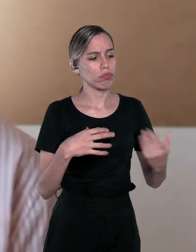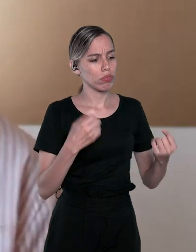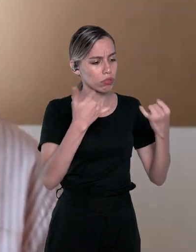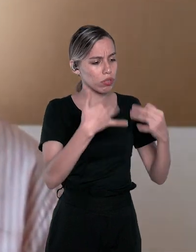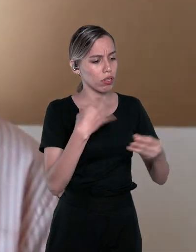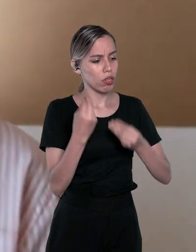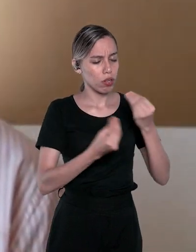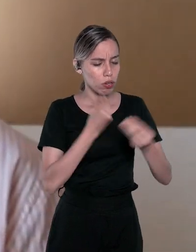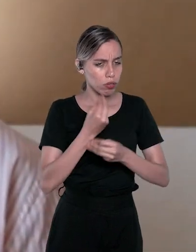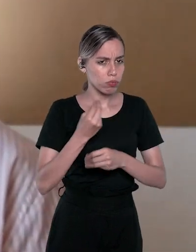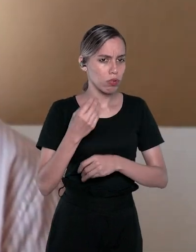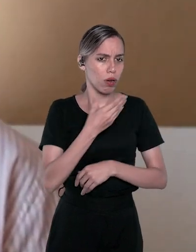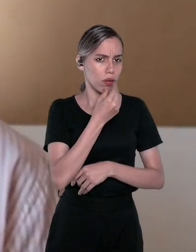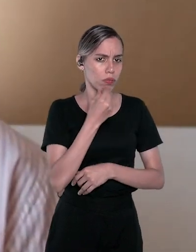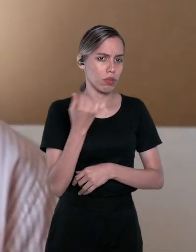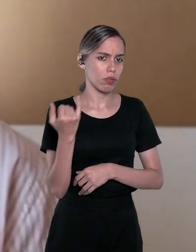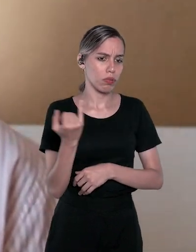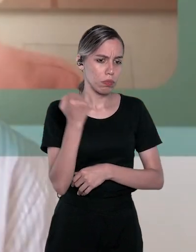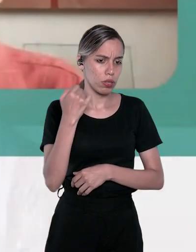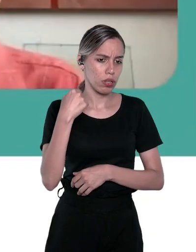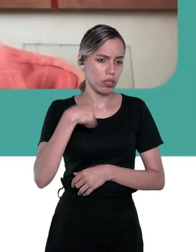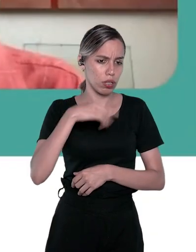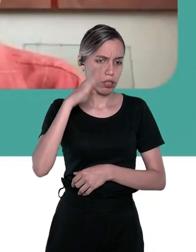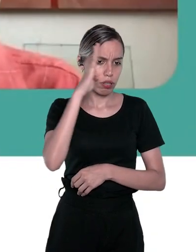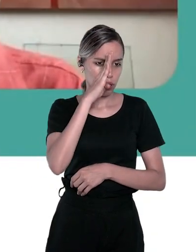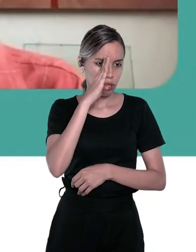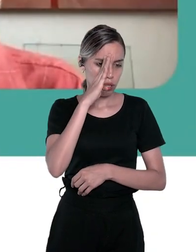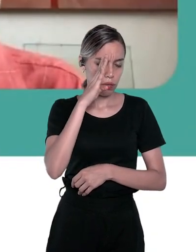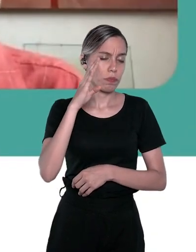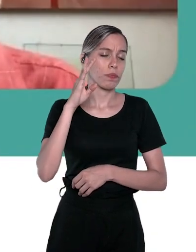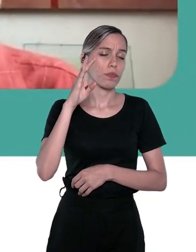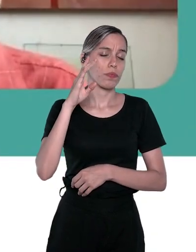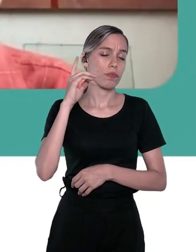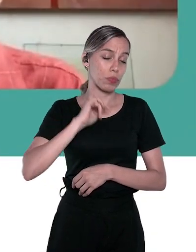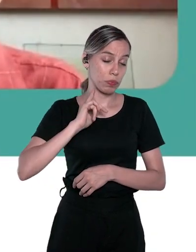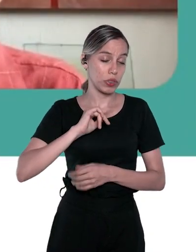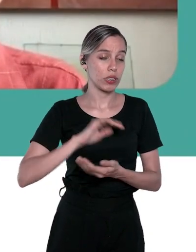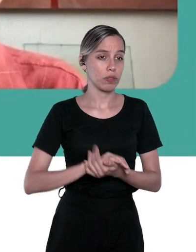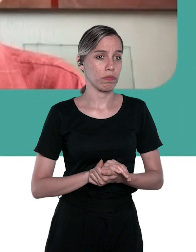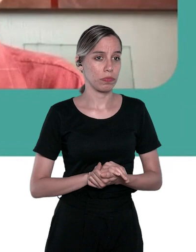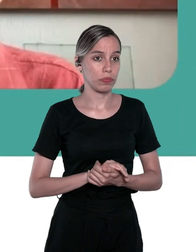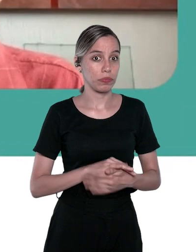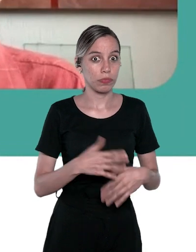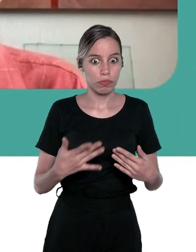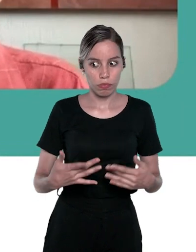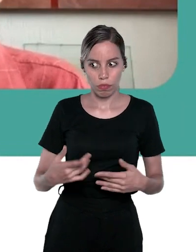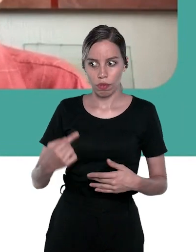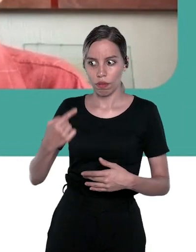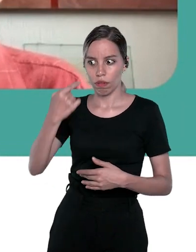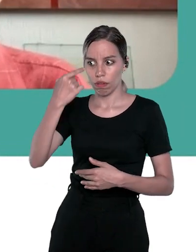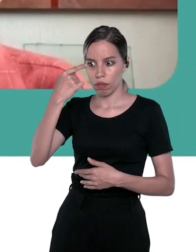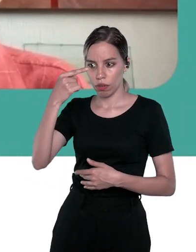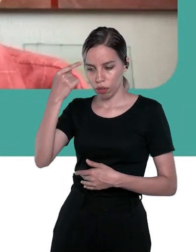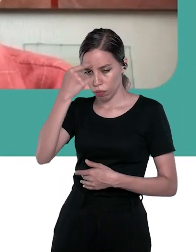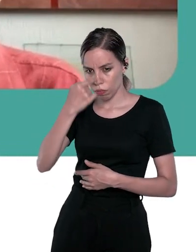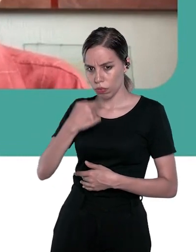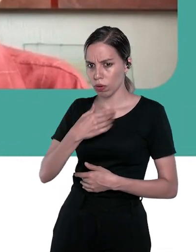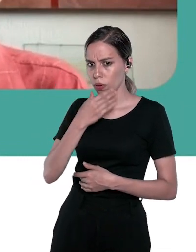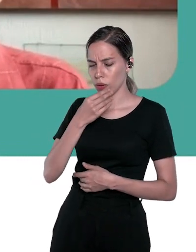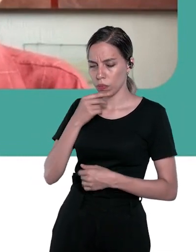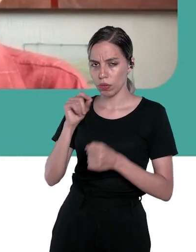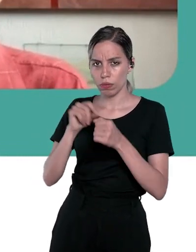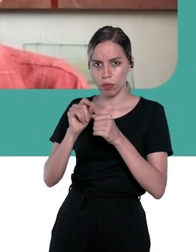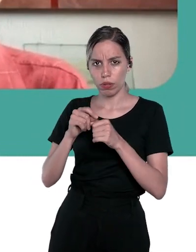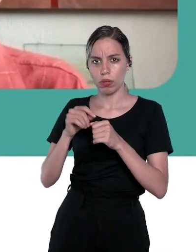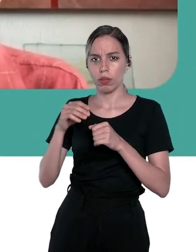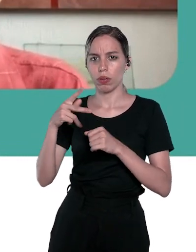cultural mineira. Esse livro faz parte de uma coleção Palácio das Artes,